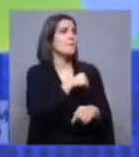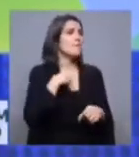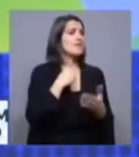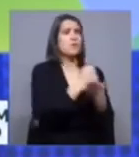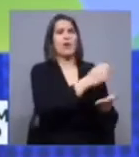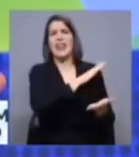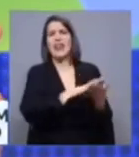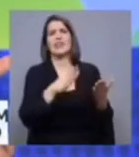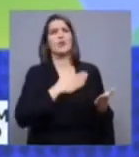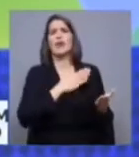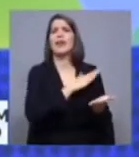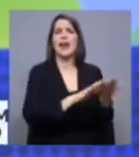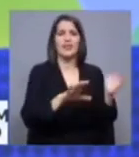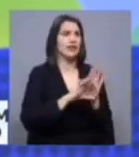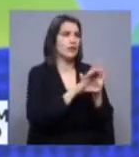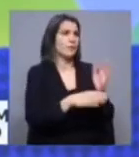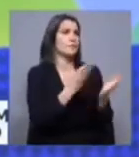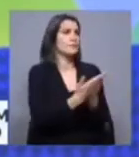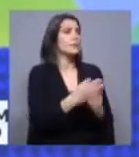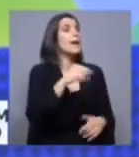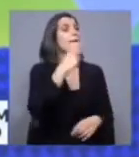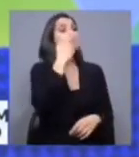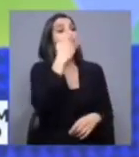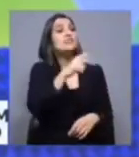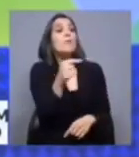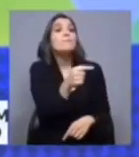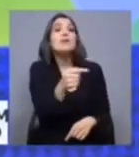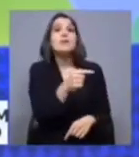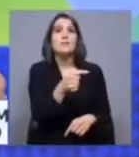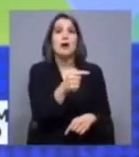médicos, não quer nada. O Chega propõe uma pensão mínima garantida.